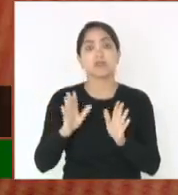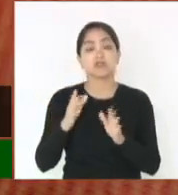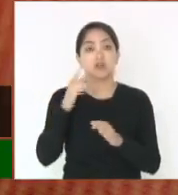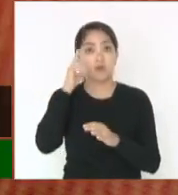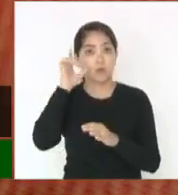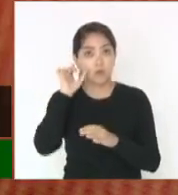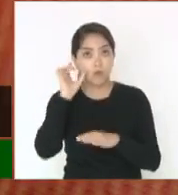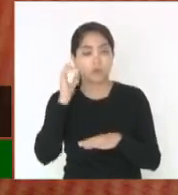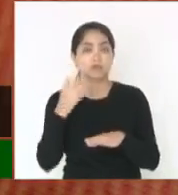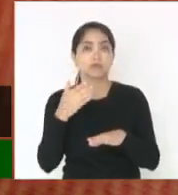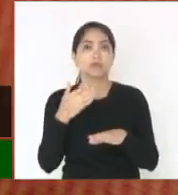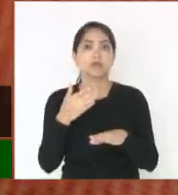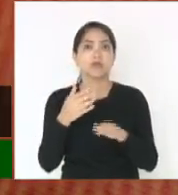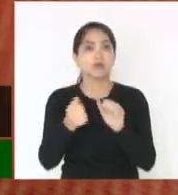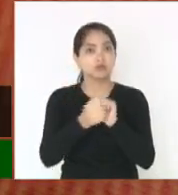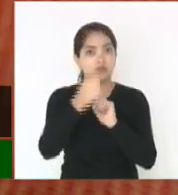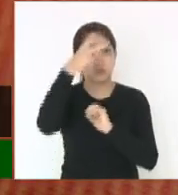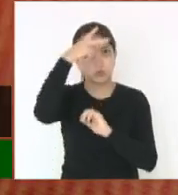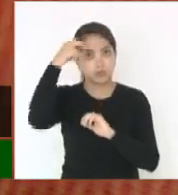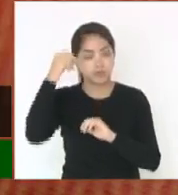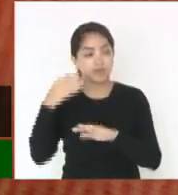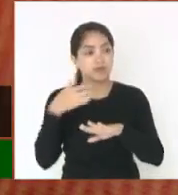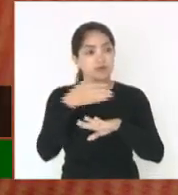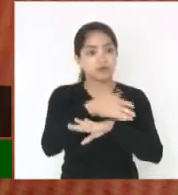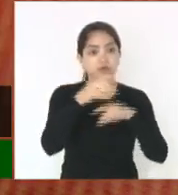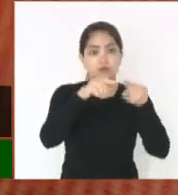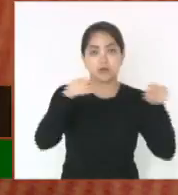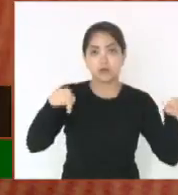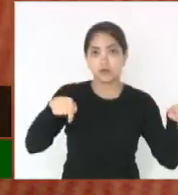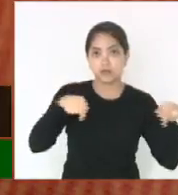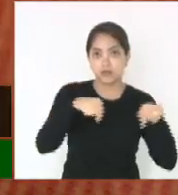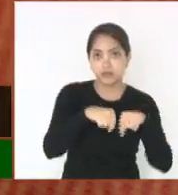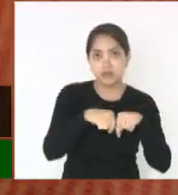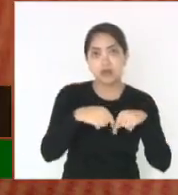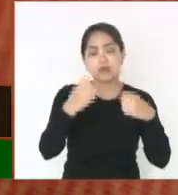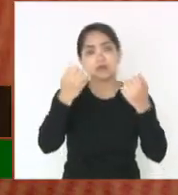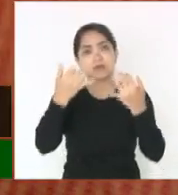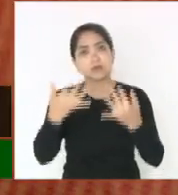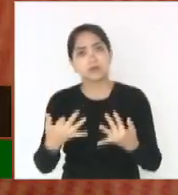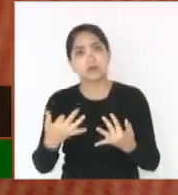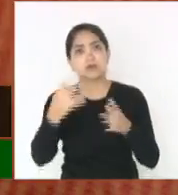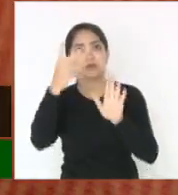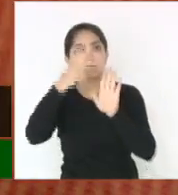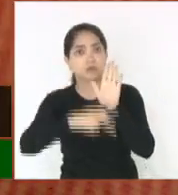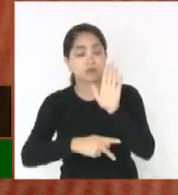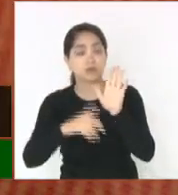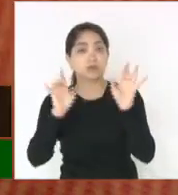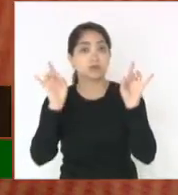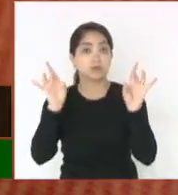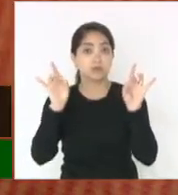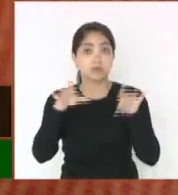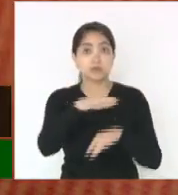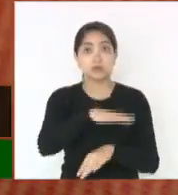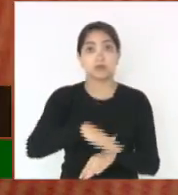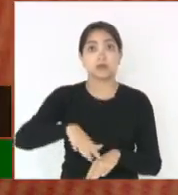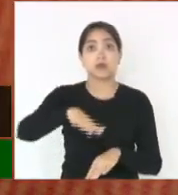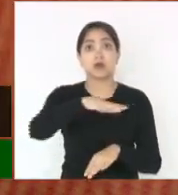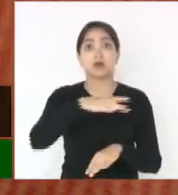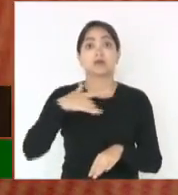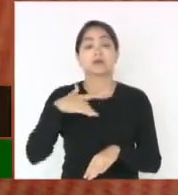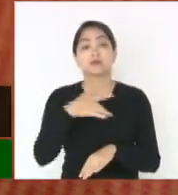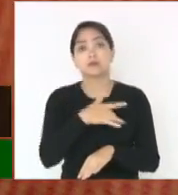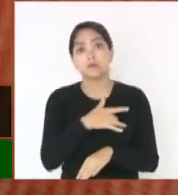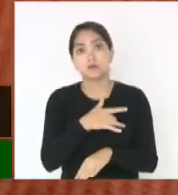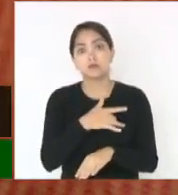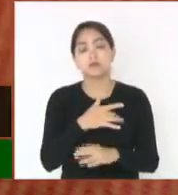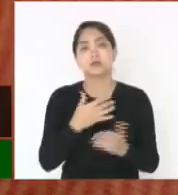junto com o prefeito em nosso gabinete, falando de projetos lá, especialmente na área da saúde,